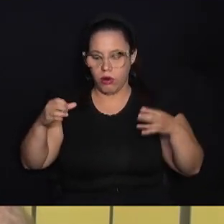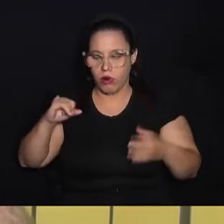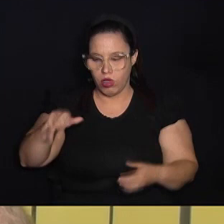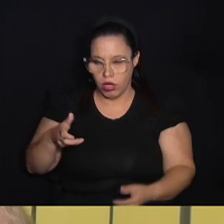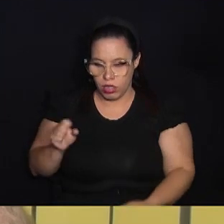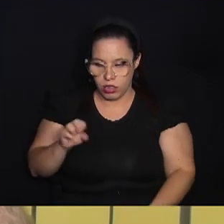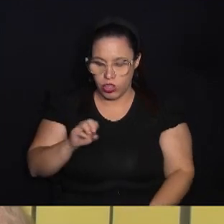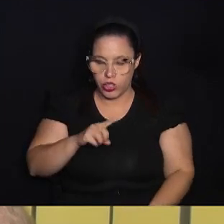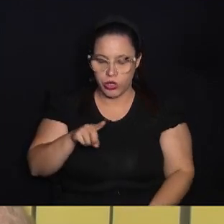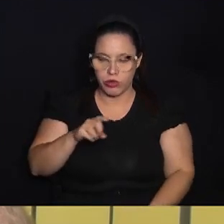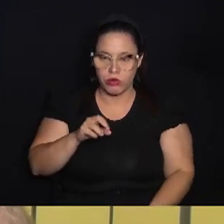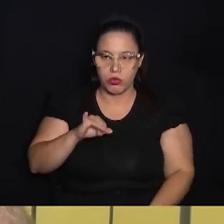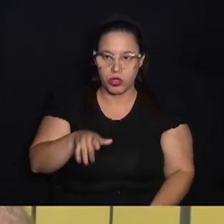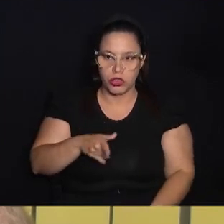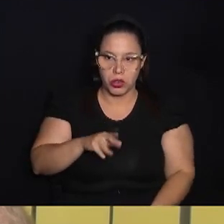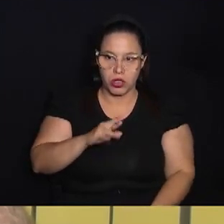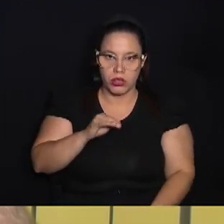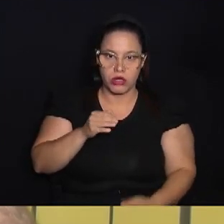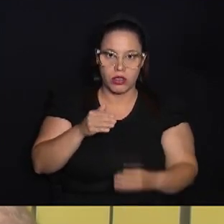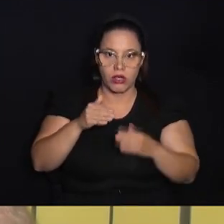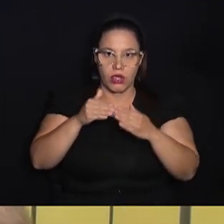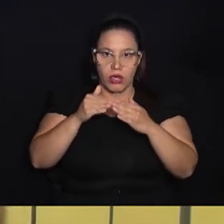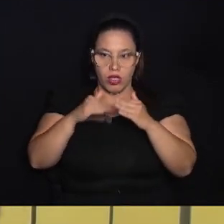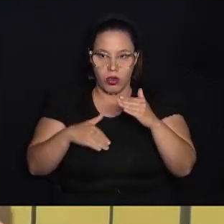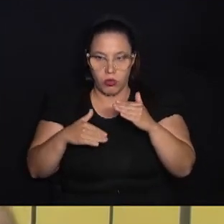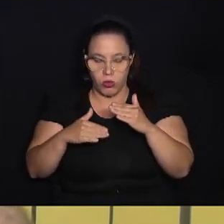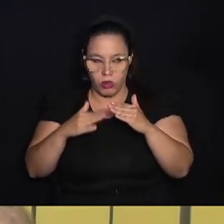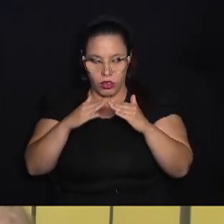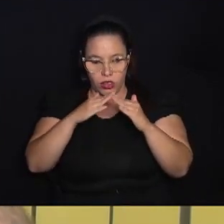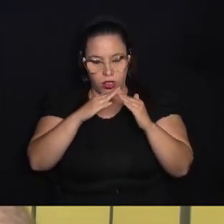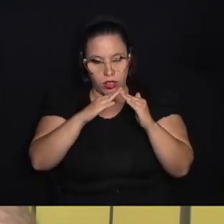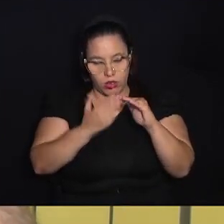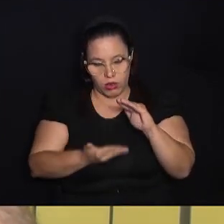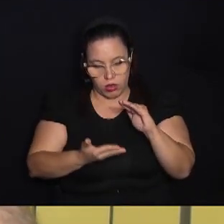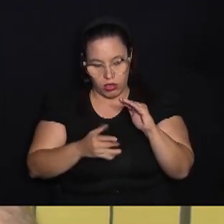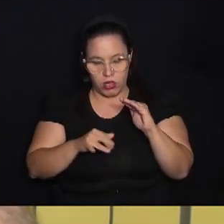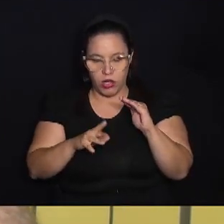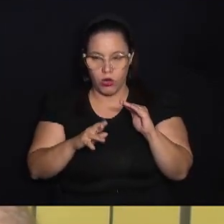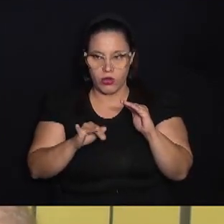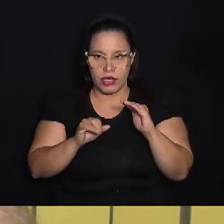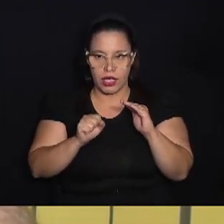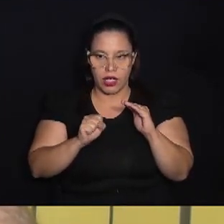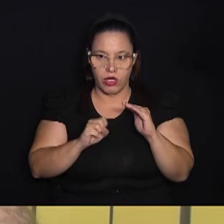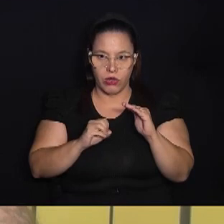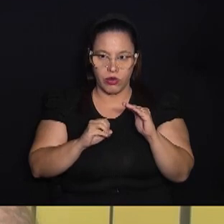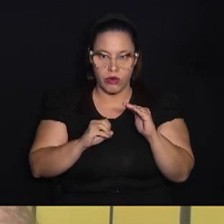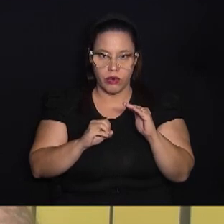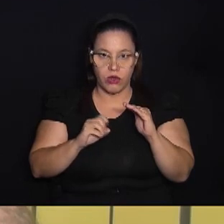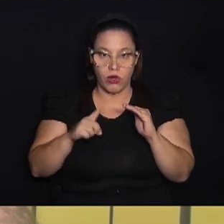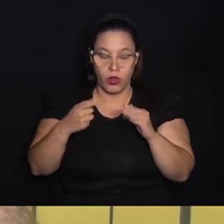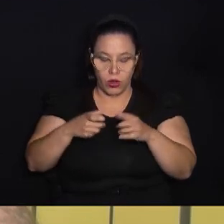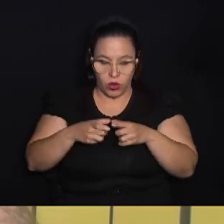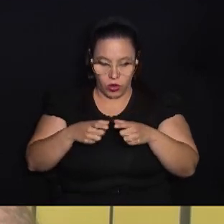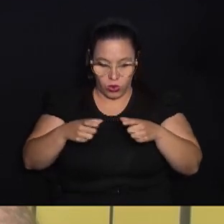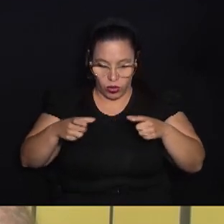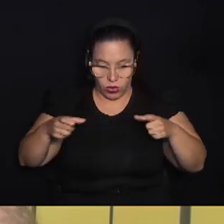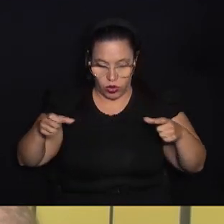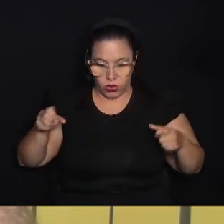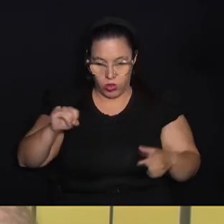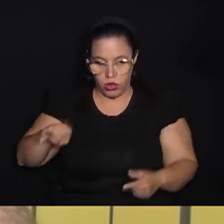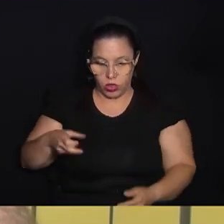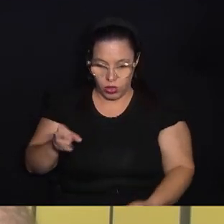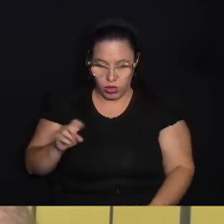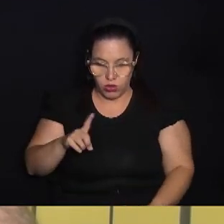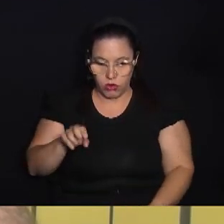50 que derrubaram a a Igreja do Rosário Então nesse período acharam mas quando fizeram essa outra expansão da João Jorge também